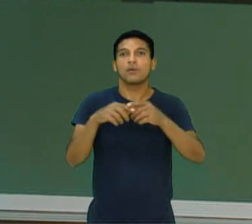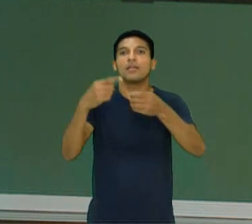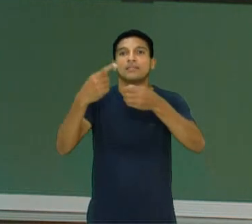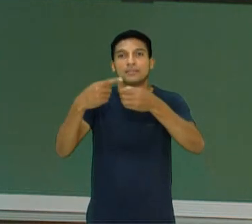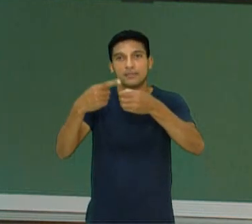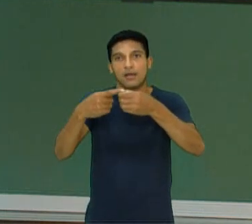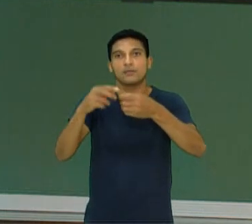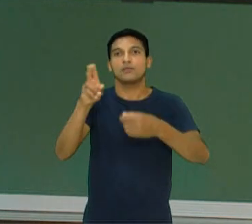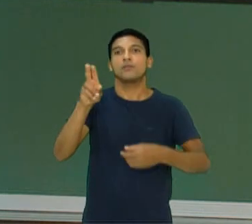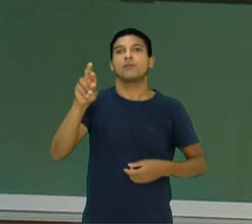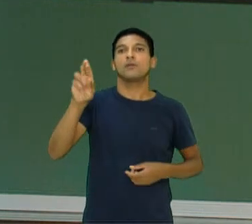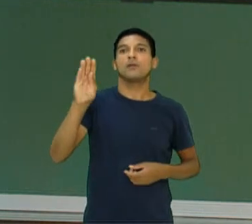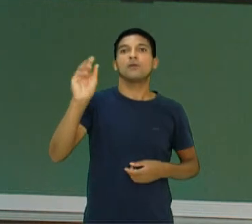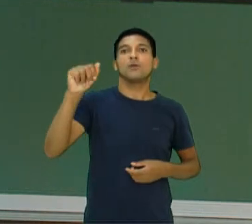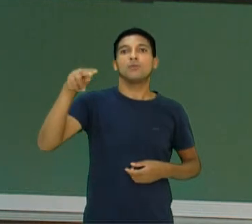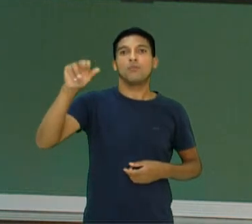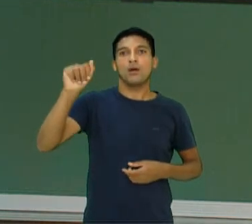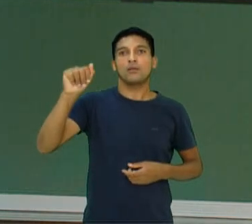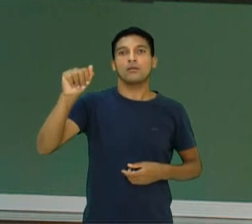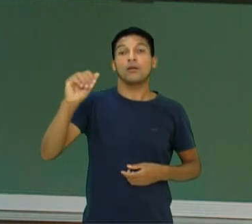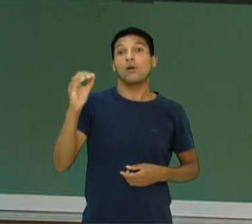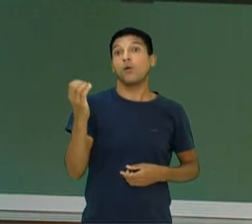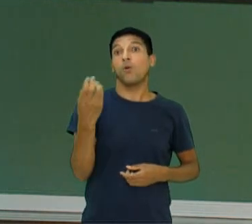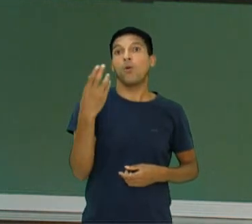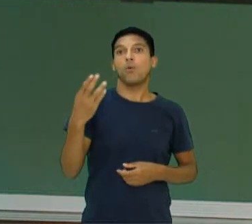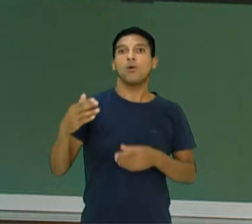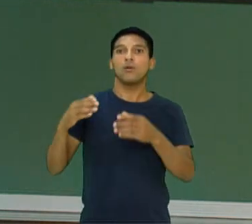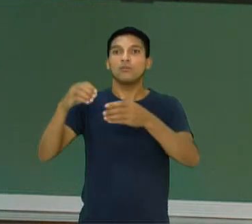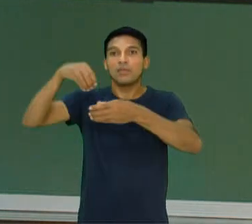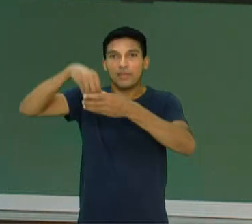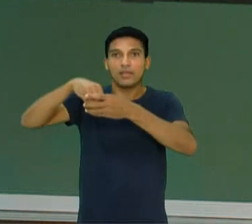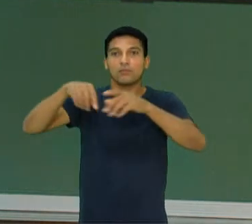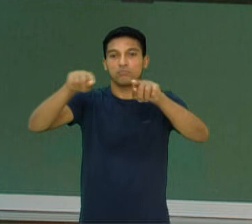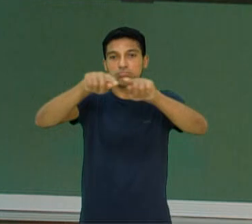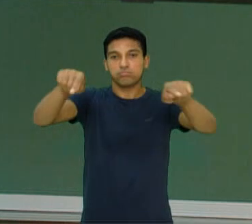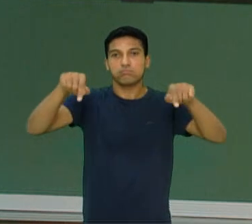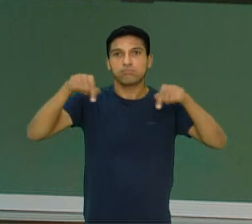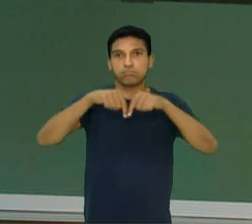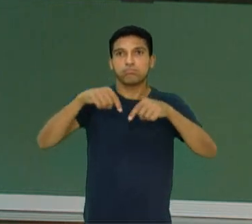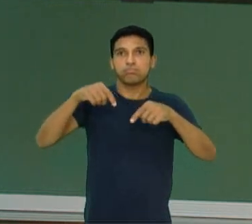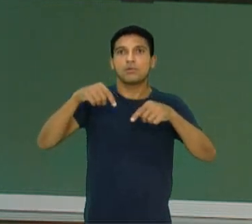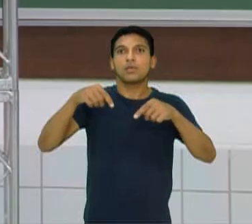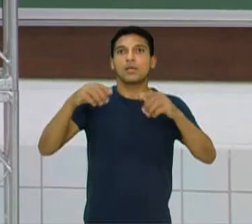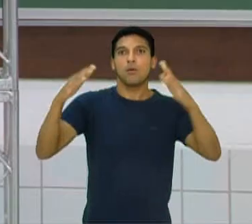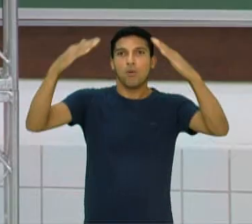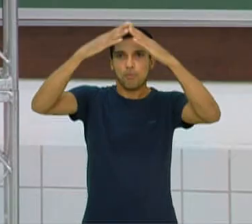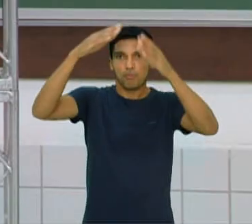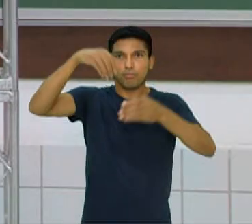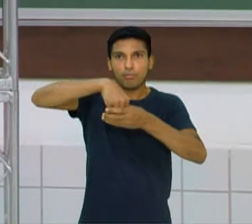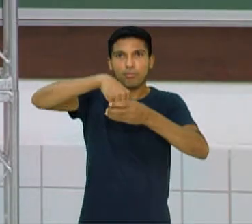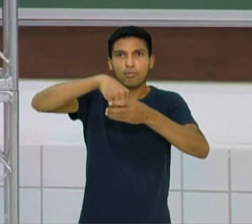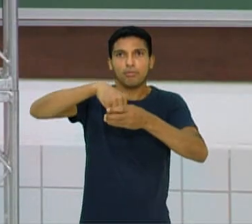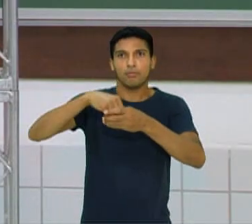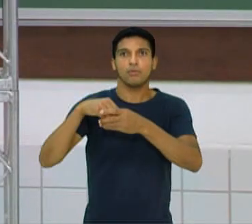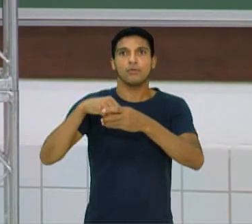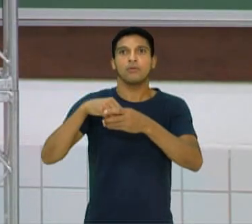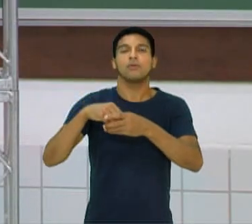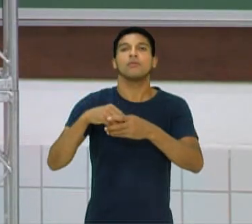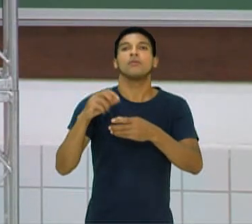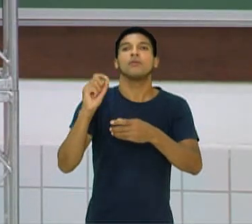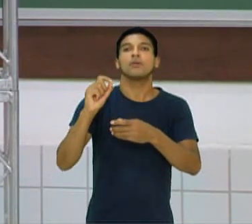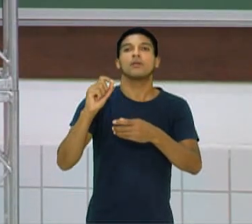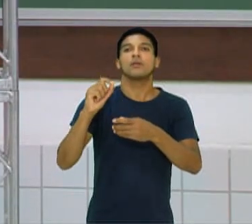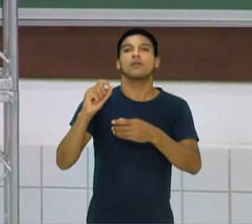urbanos ou ainda em lugares fechados, construídos, né? Então essas urbanas, elas são realizadas